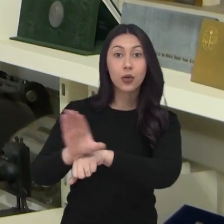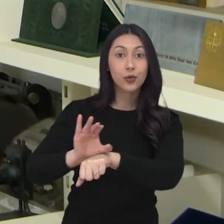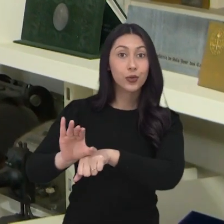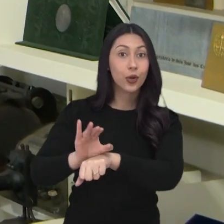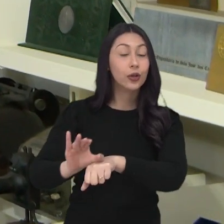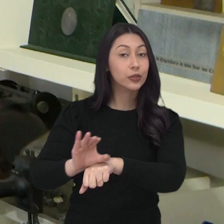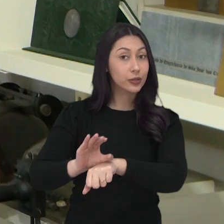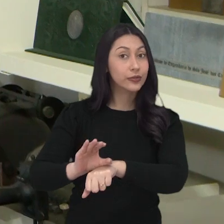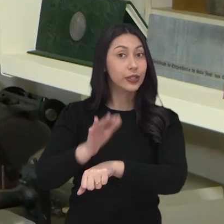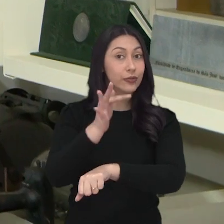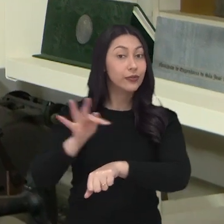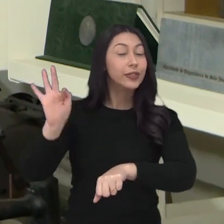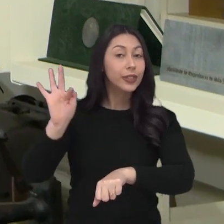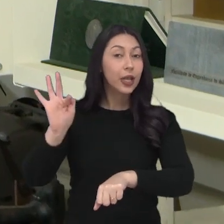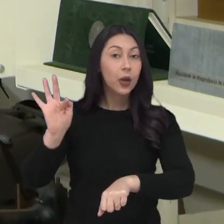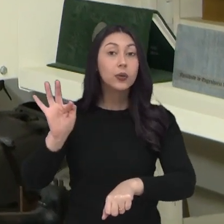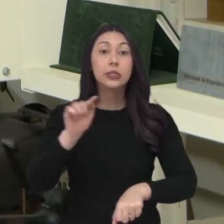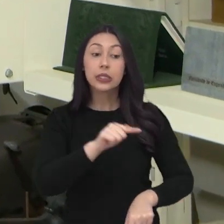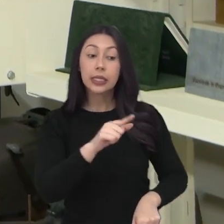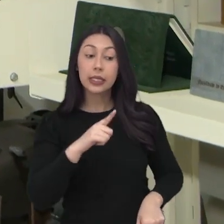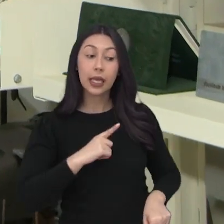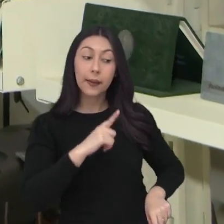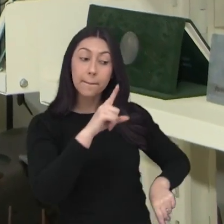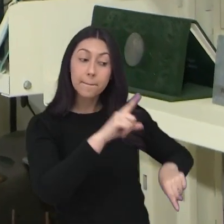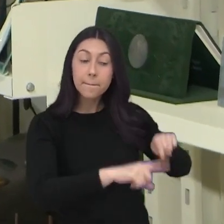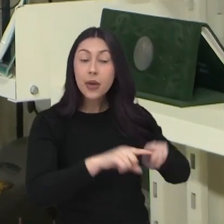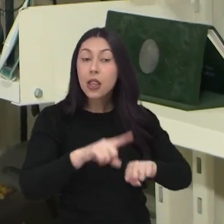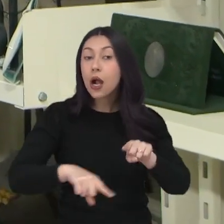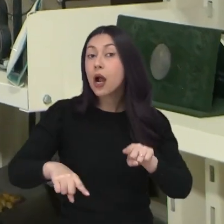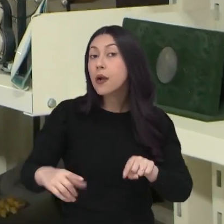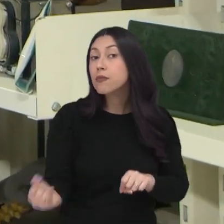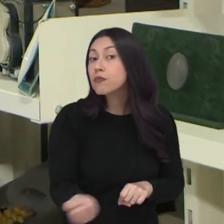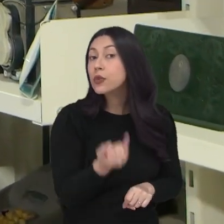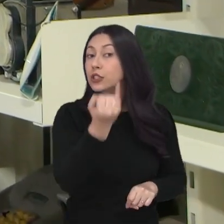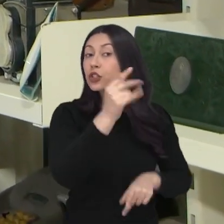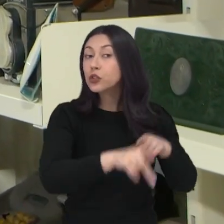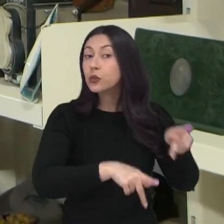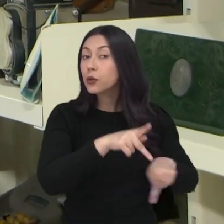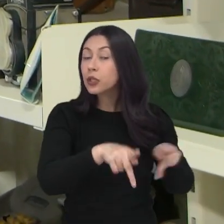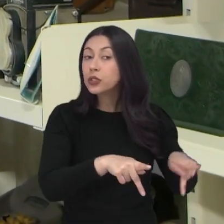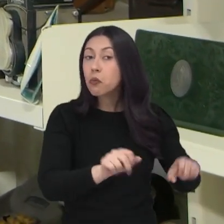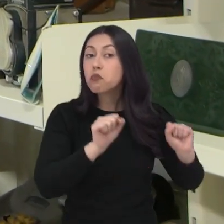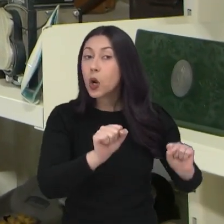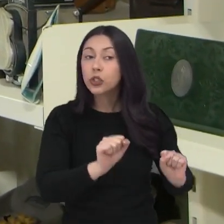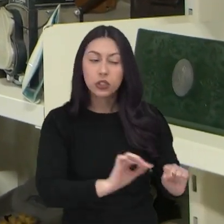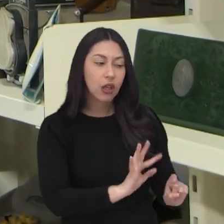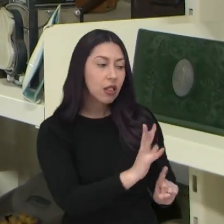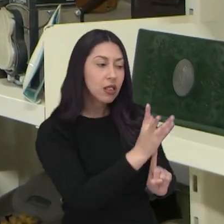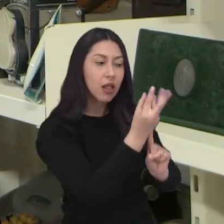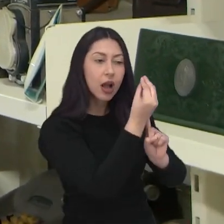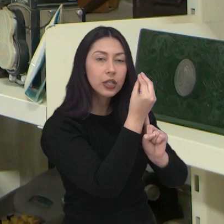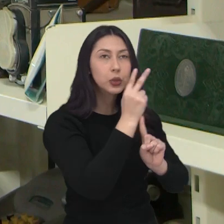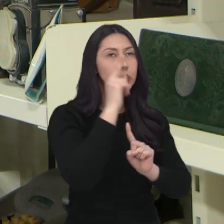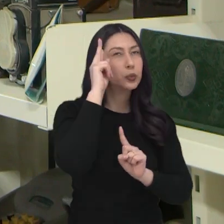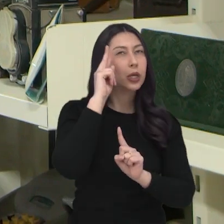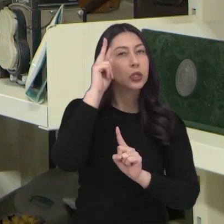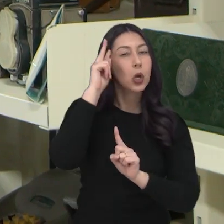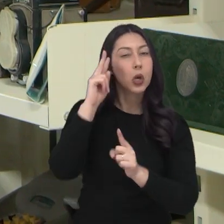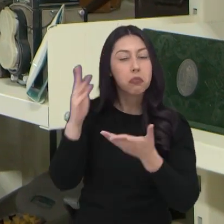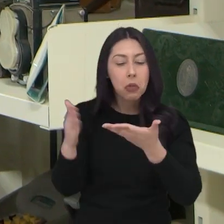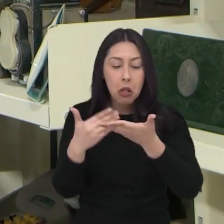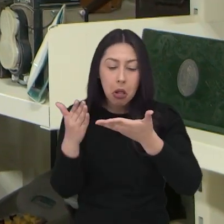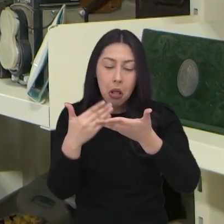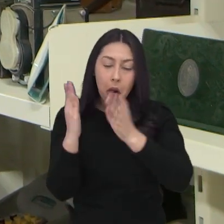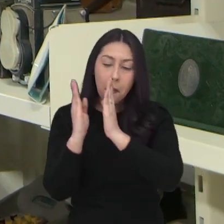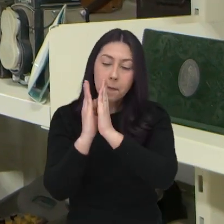Constituição Federal. O patrimônio é formado por bens importantes para o público. Ele pode ter valor artístico,